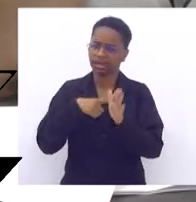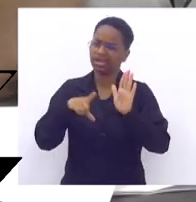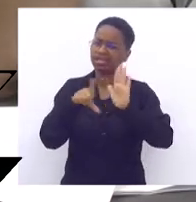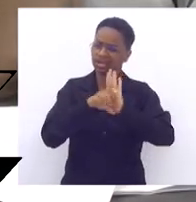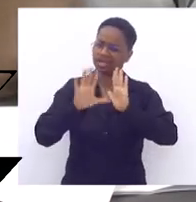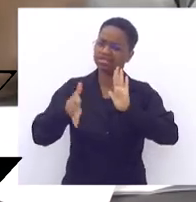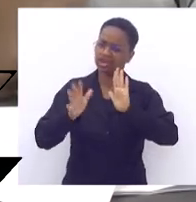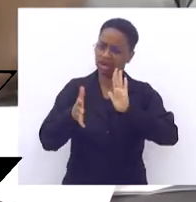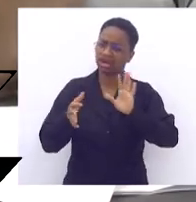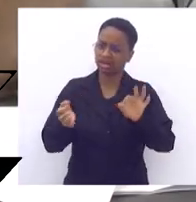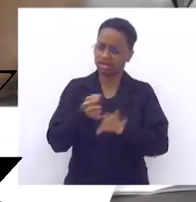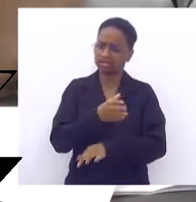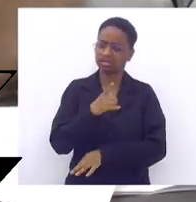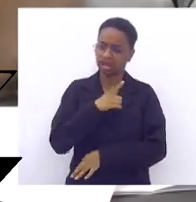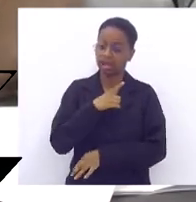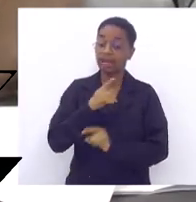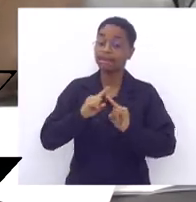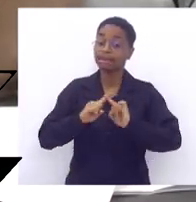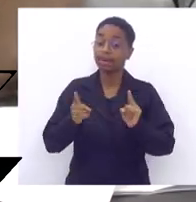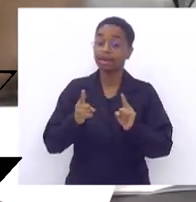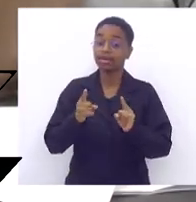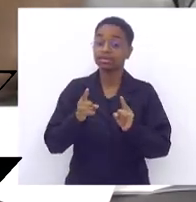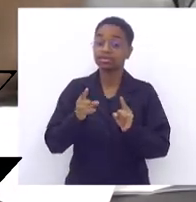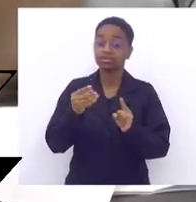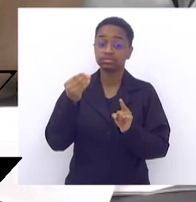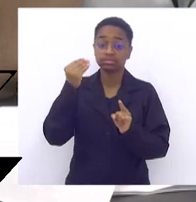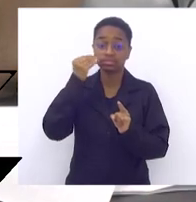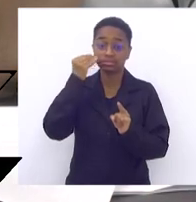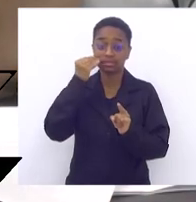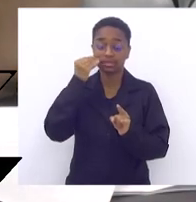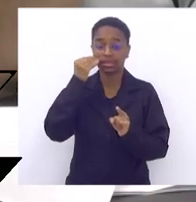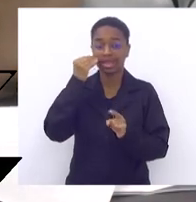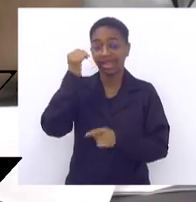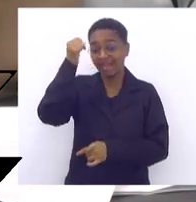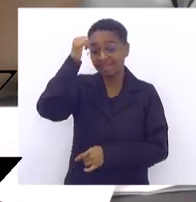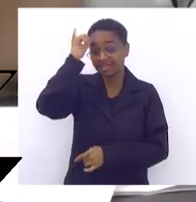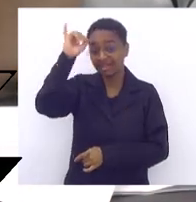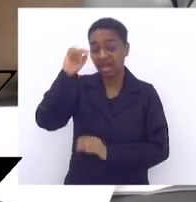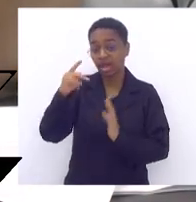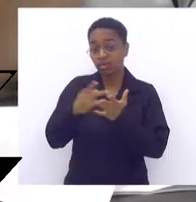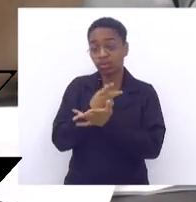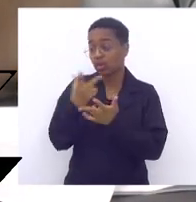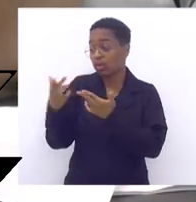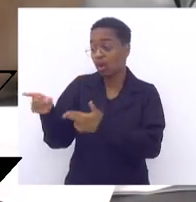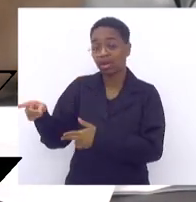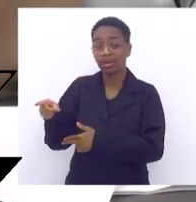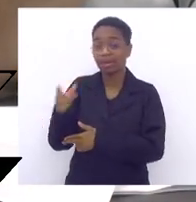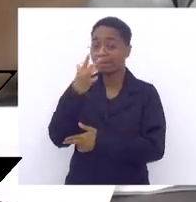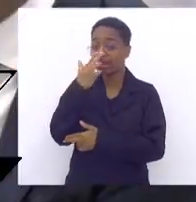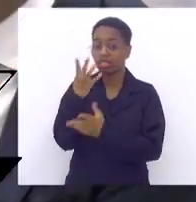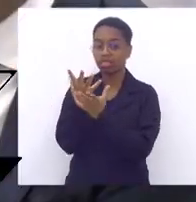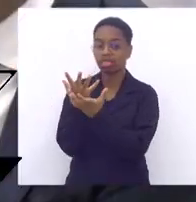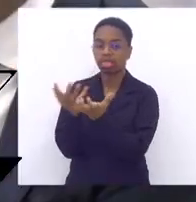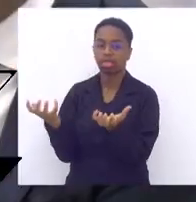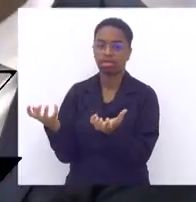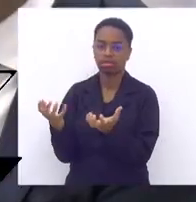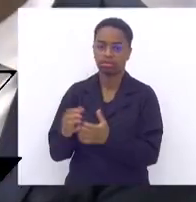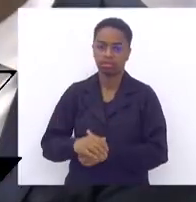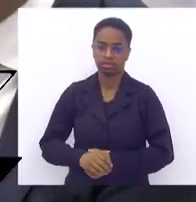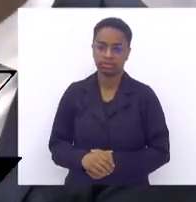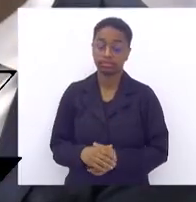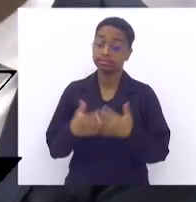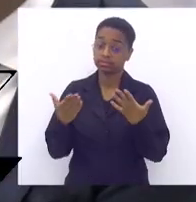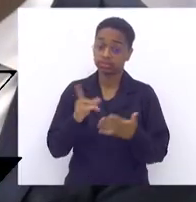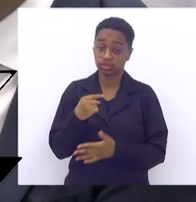que existem, sigam na direção desses que estão mortinhos da Silva.